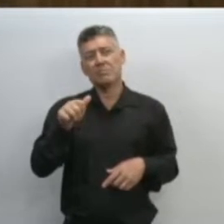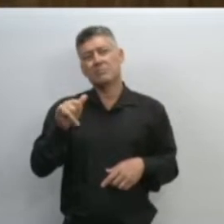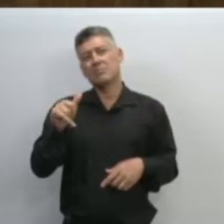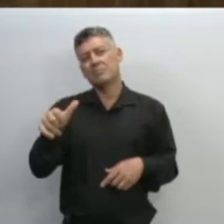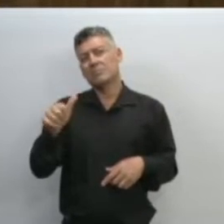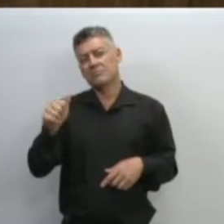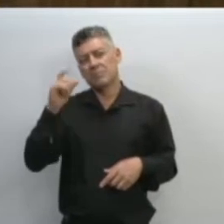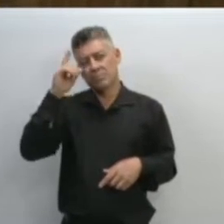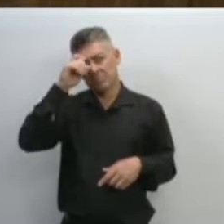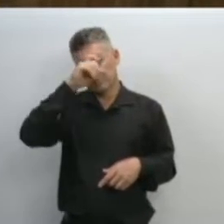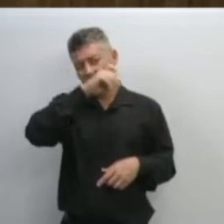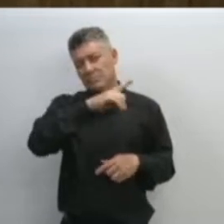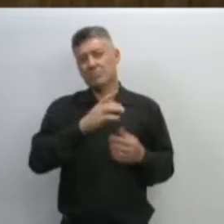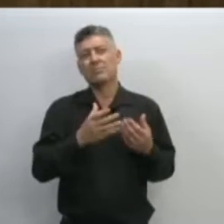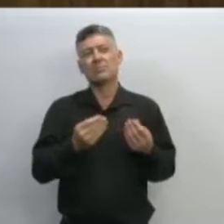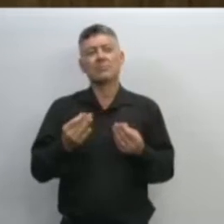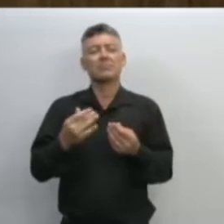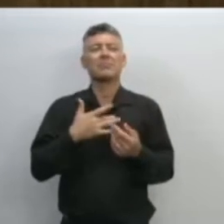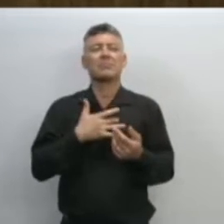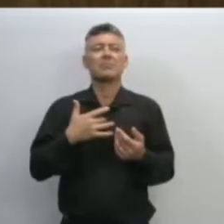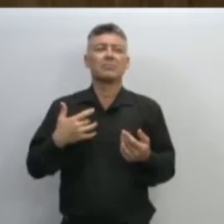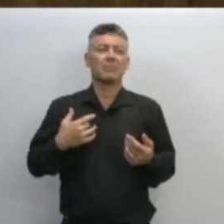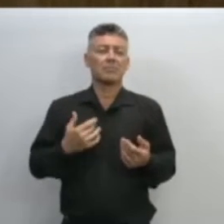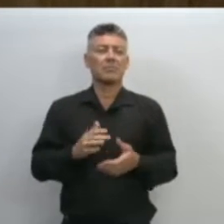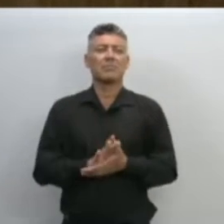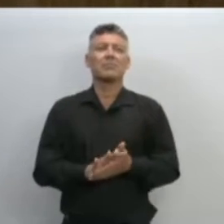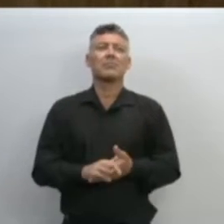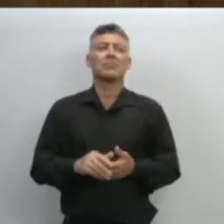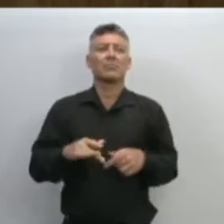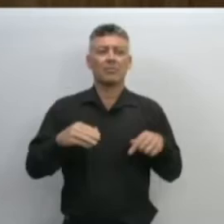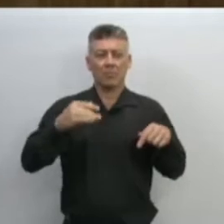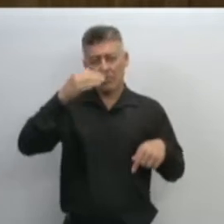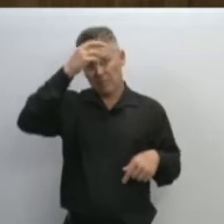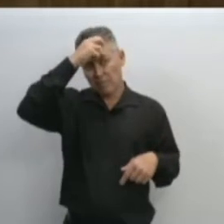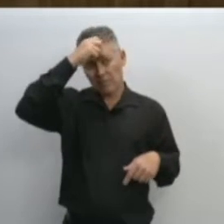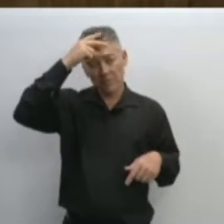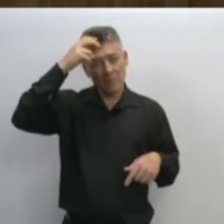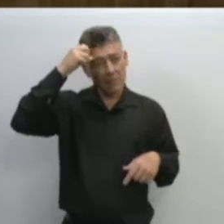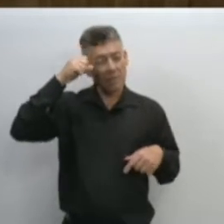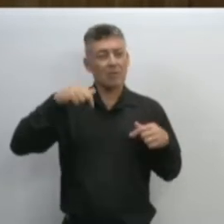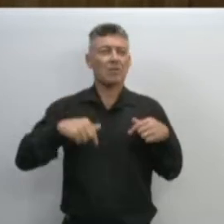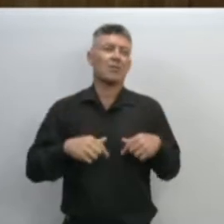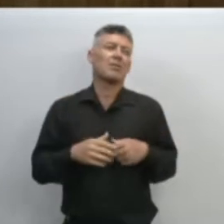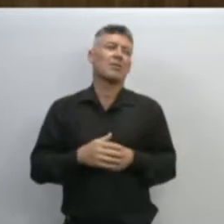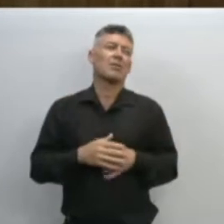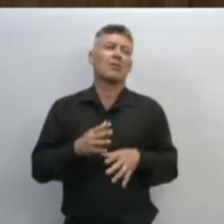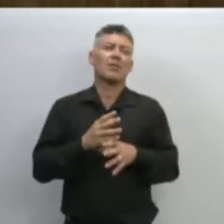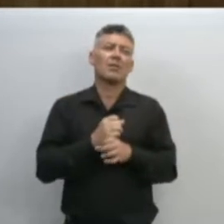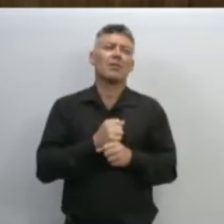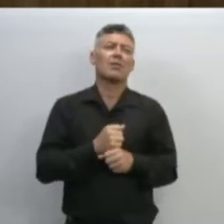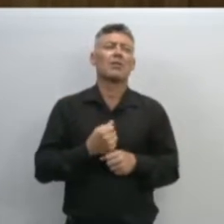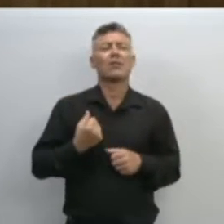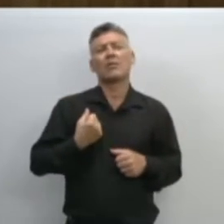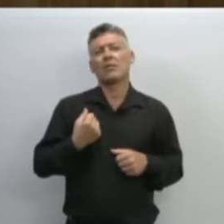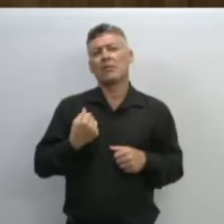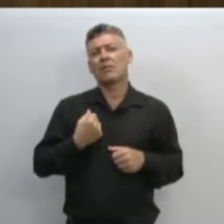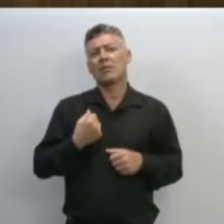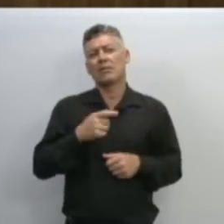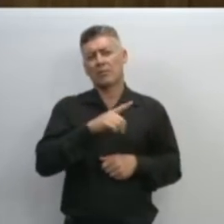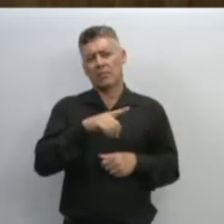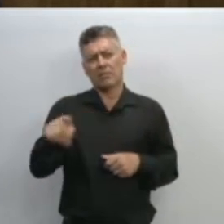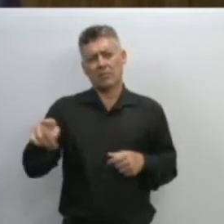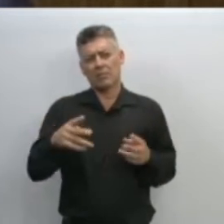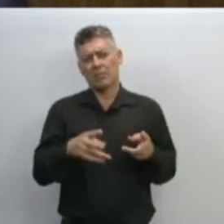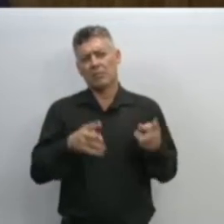e muito a saúde municipal da nossa capital. Vou dar aqui um número para que a sociedade tome